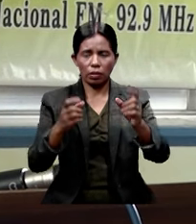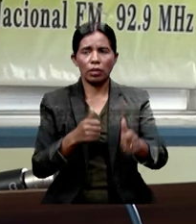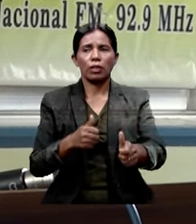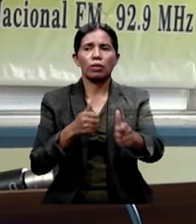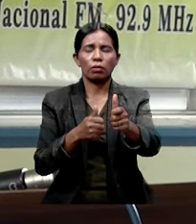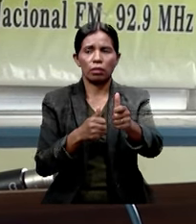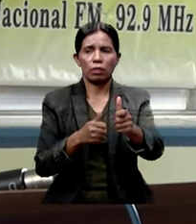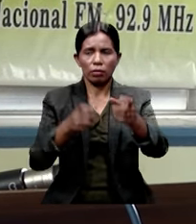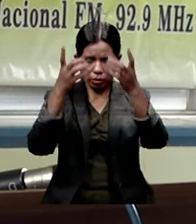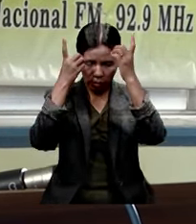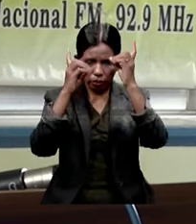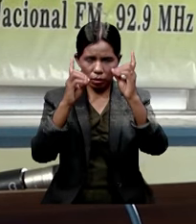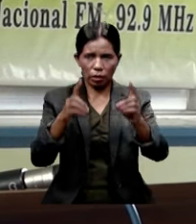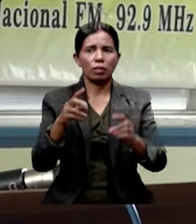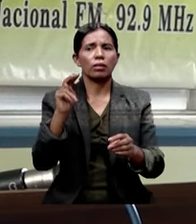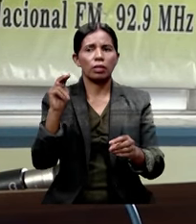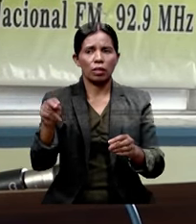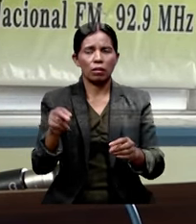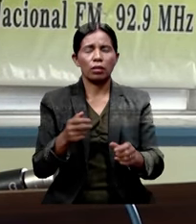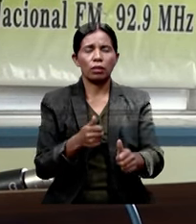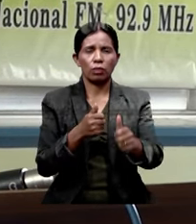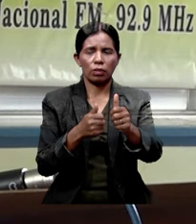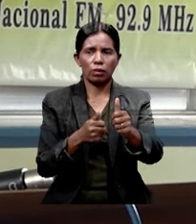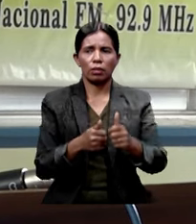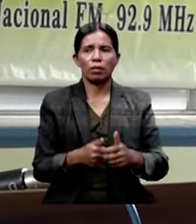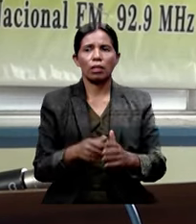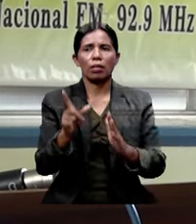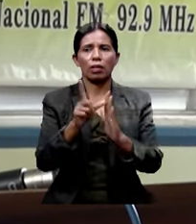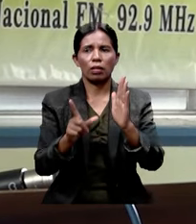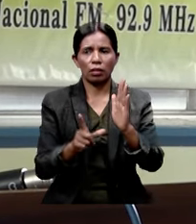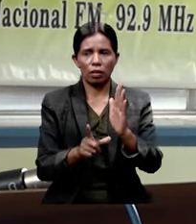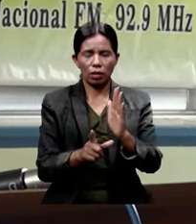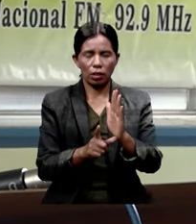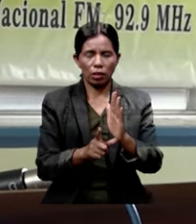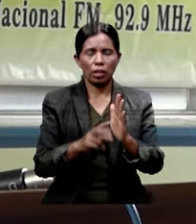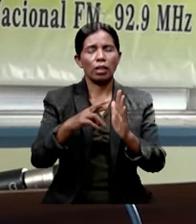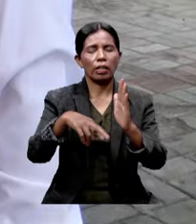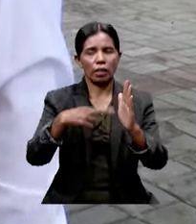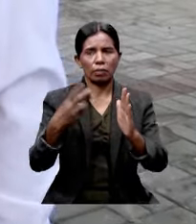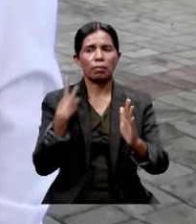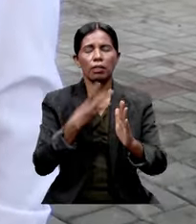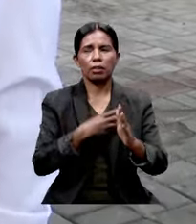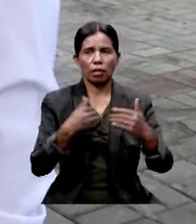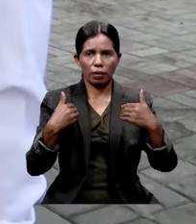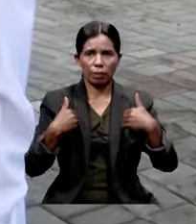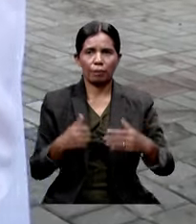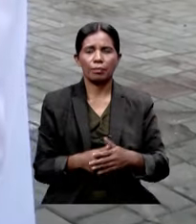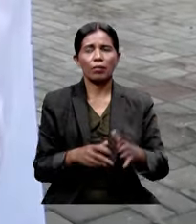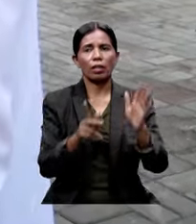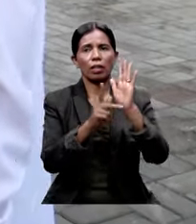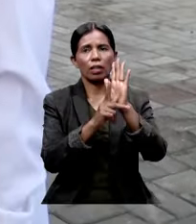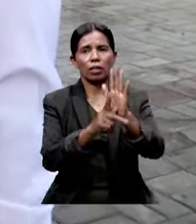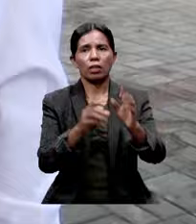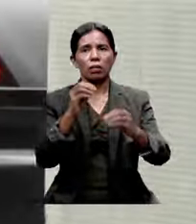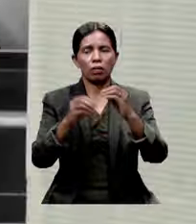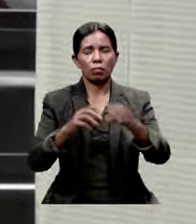ba decisão de ne bema ka baseia ba lei aprovisionamento ne bema ka itai. Além de queixa com a